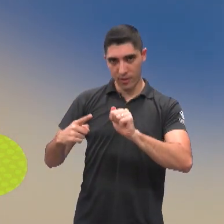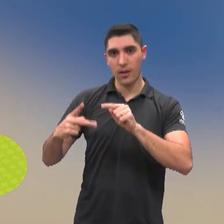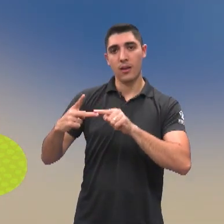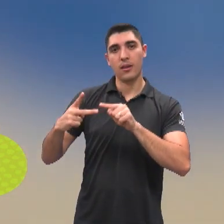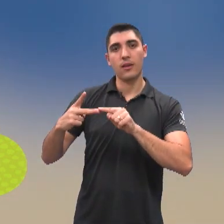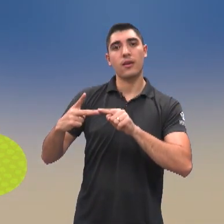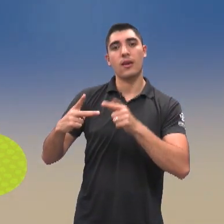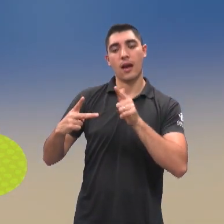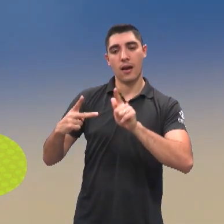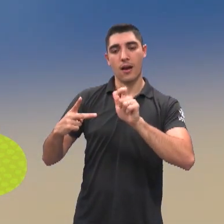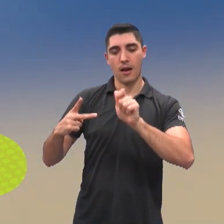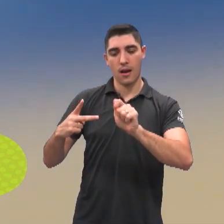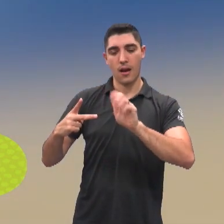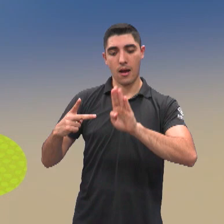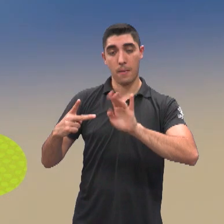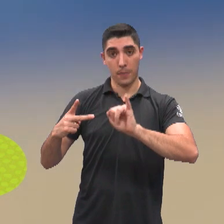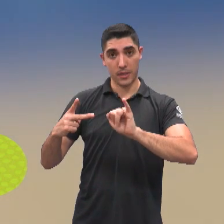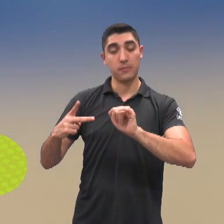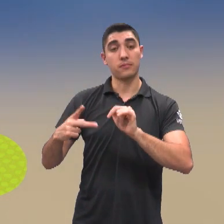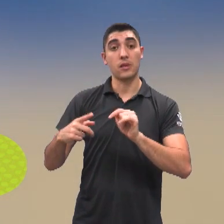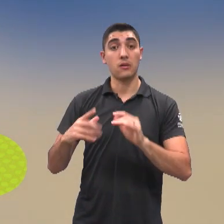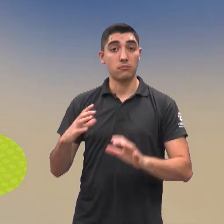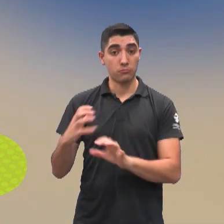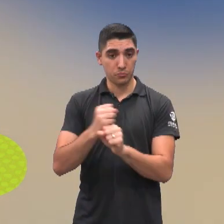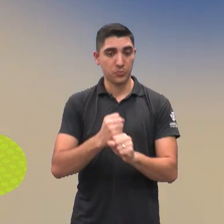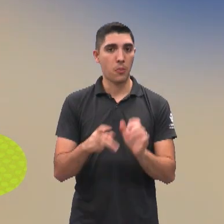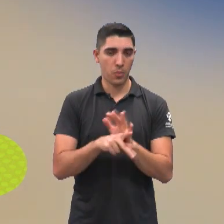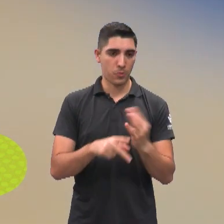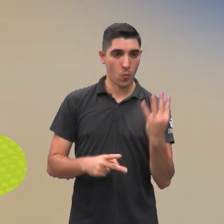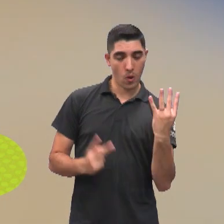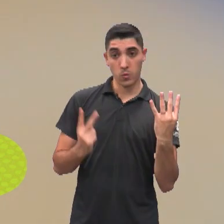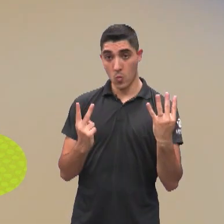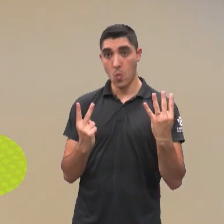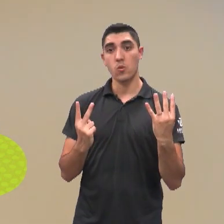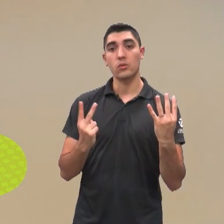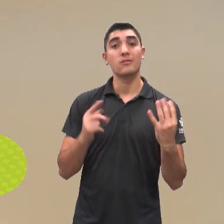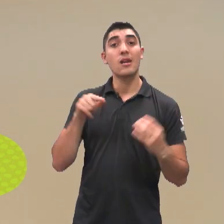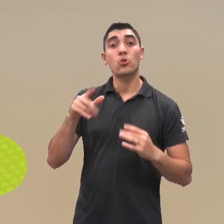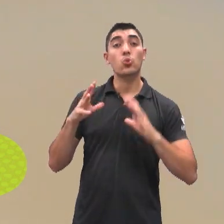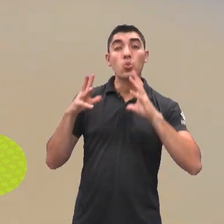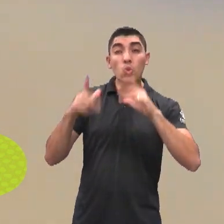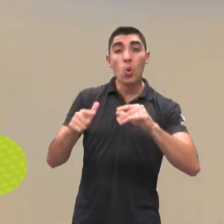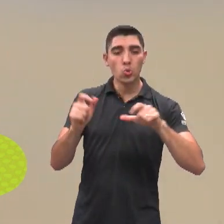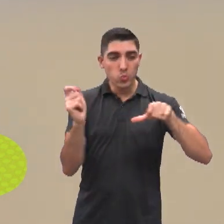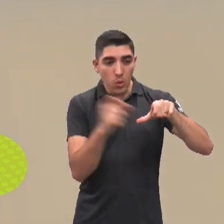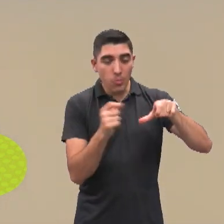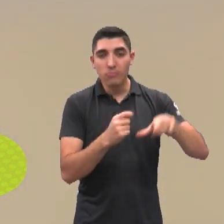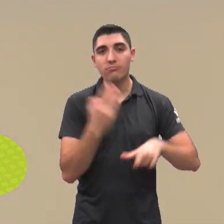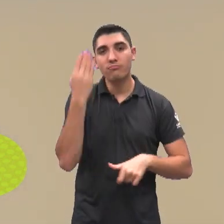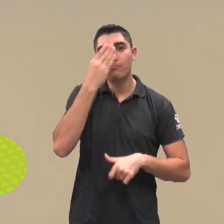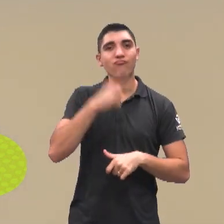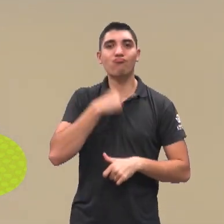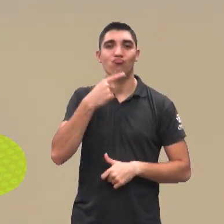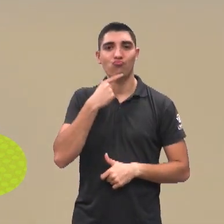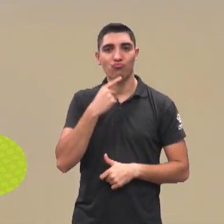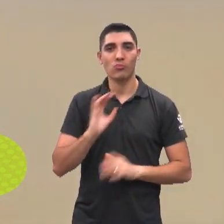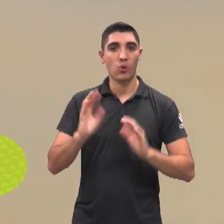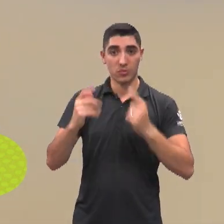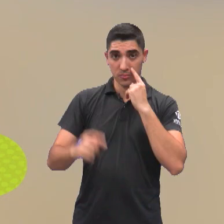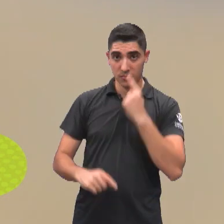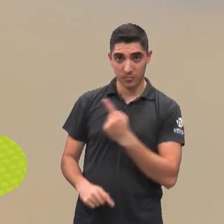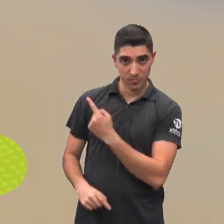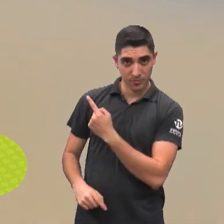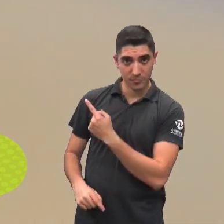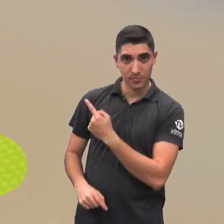gente tem algumas imagens aí do jogo, 2 gols da partida, um da Paola e o outro da Andressinha. O primeiro da Andressinha você já viu, depois você vai ver o da Paola na